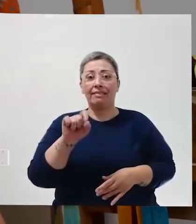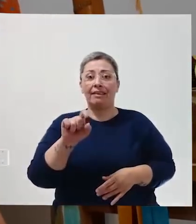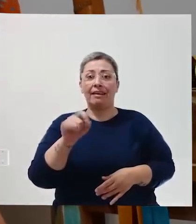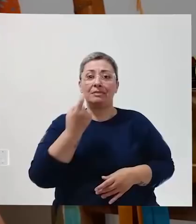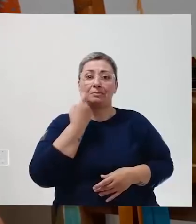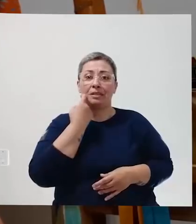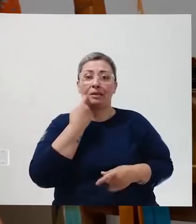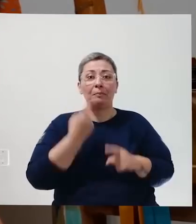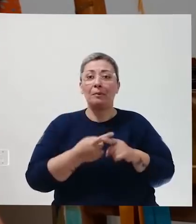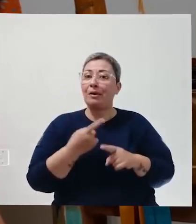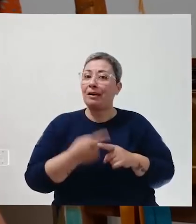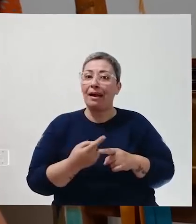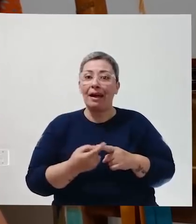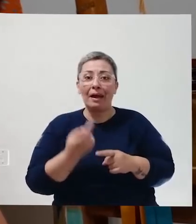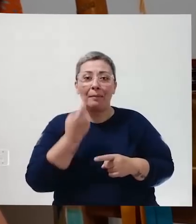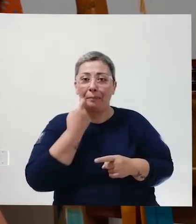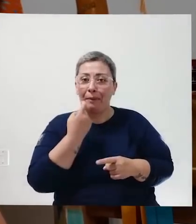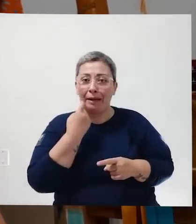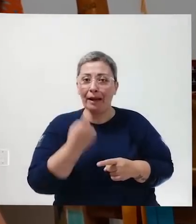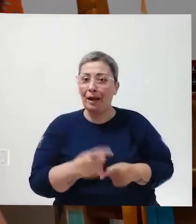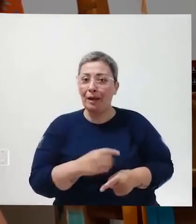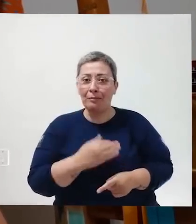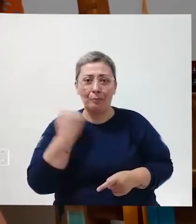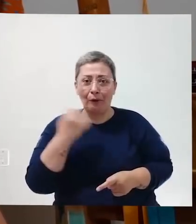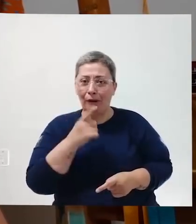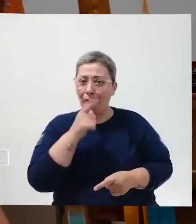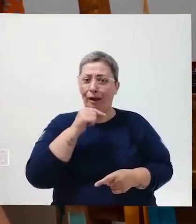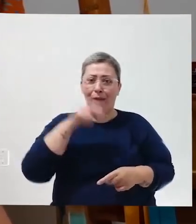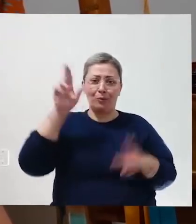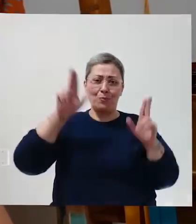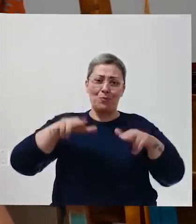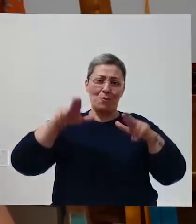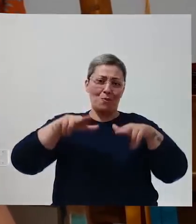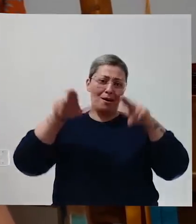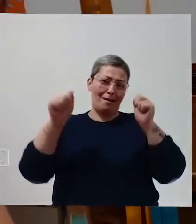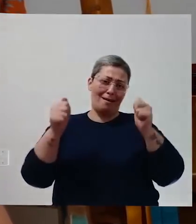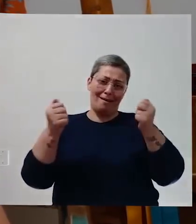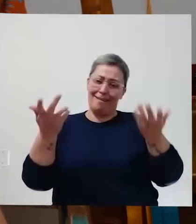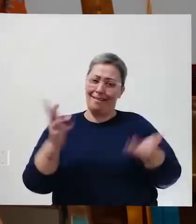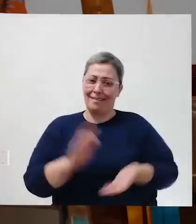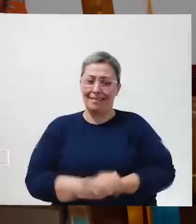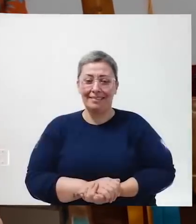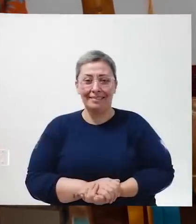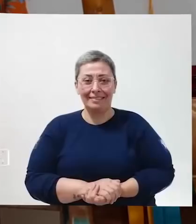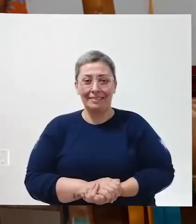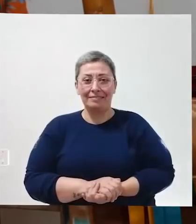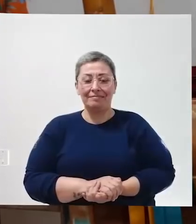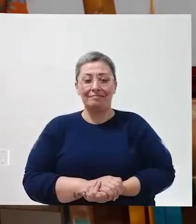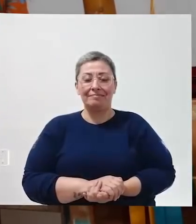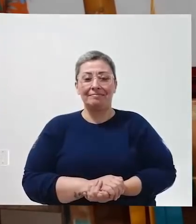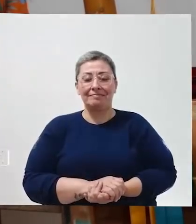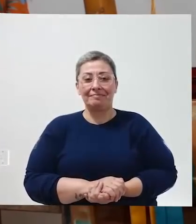Ficaram 10, porque os peixes não morrem afogados.